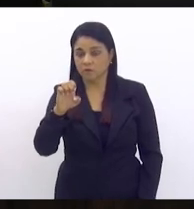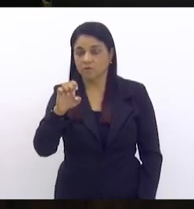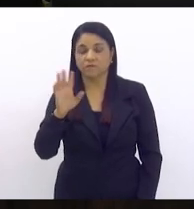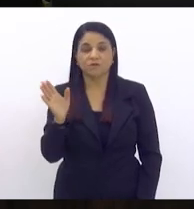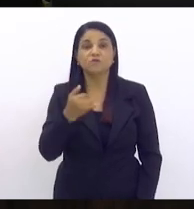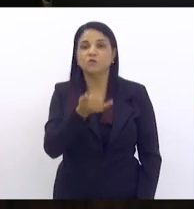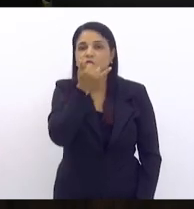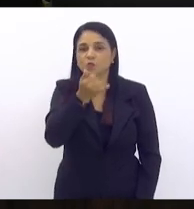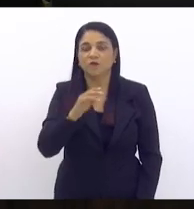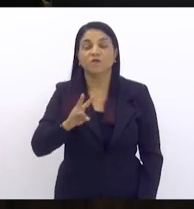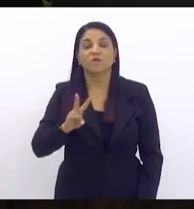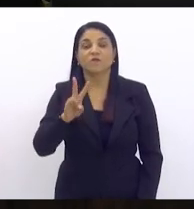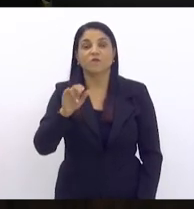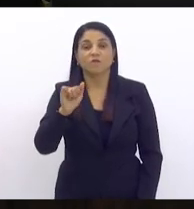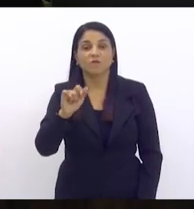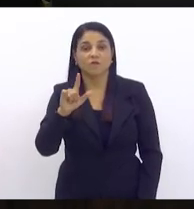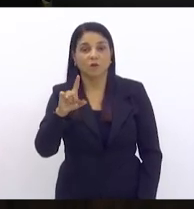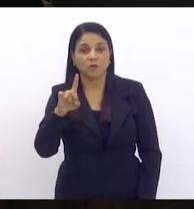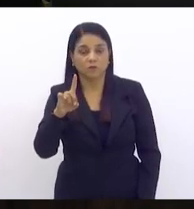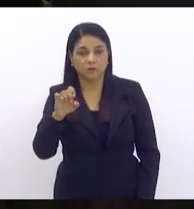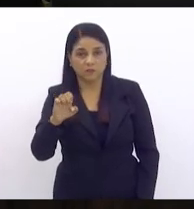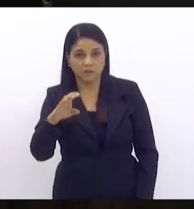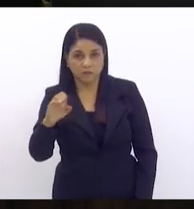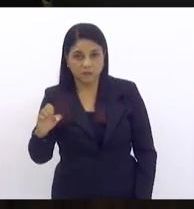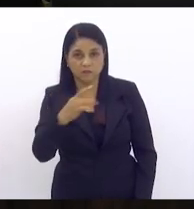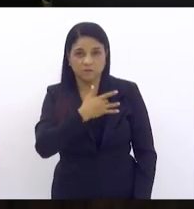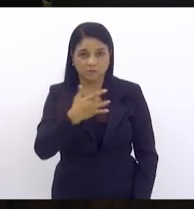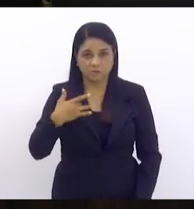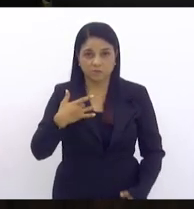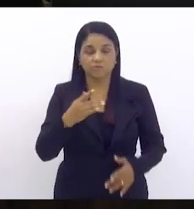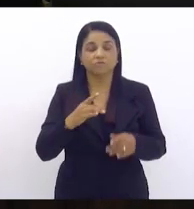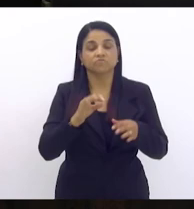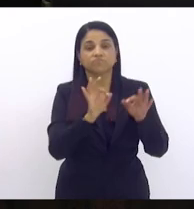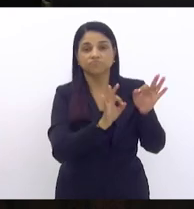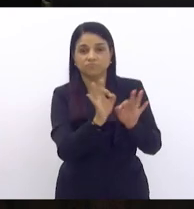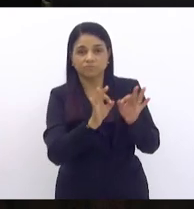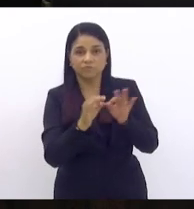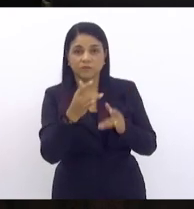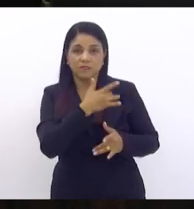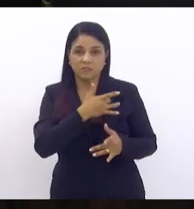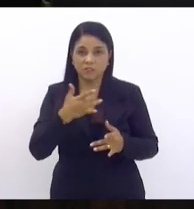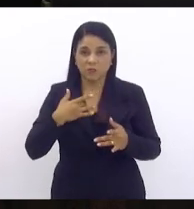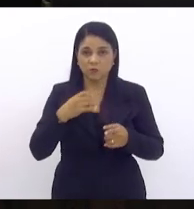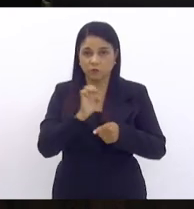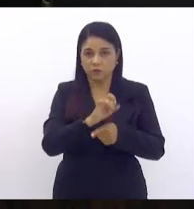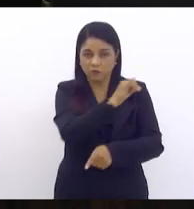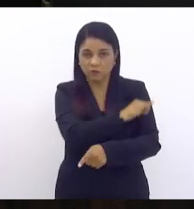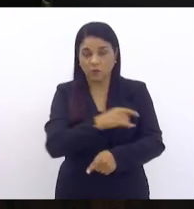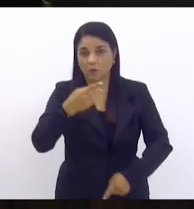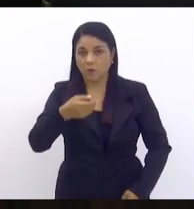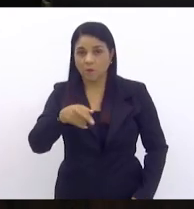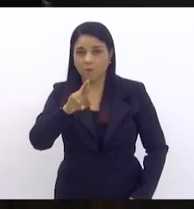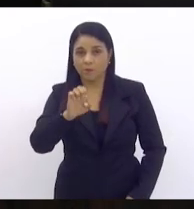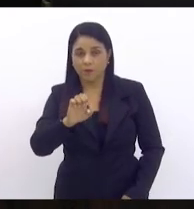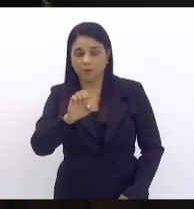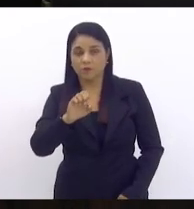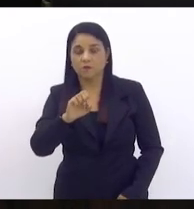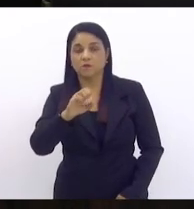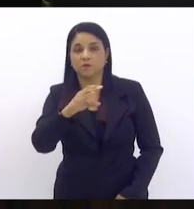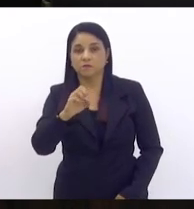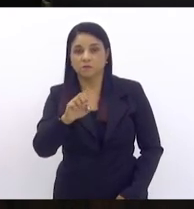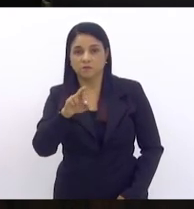Valdeci da Saúde, que institui o programa de saúde do estado do Rio de Janeiro, Procerge, na forma que menciona e da